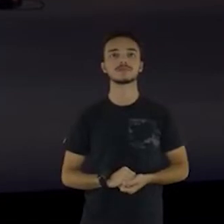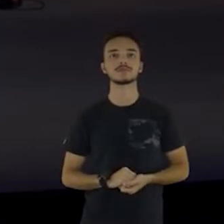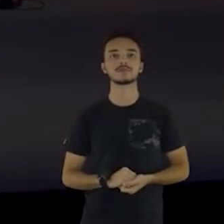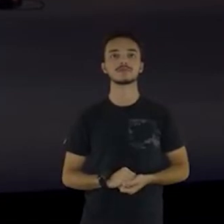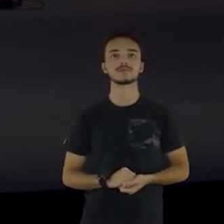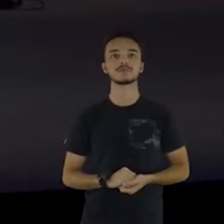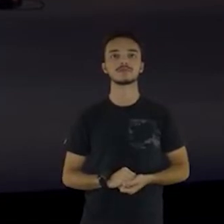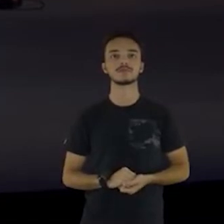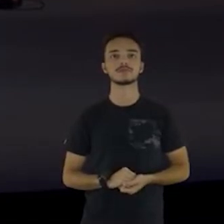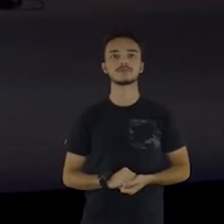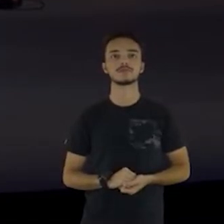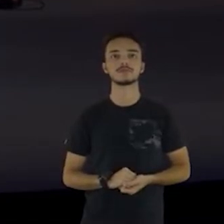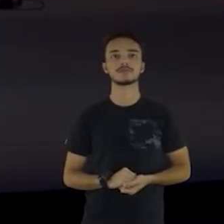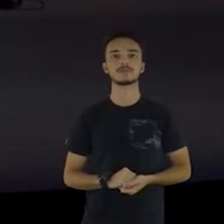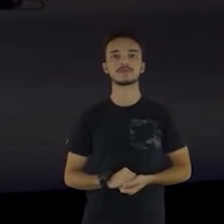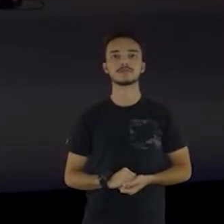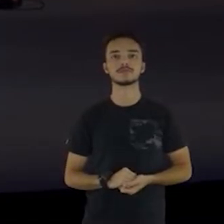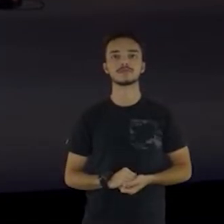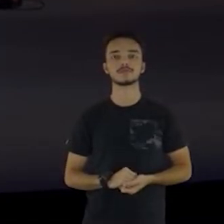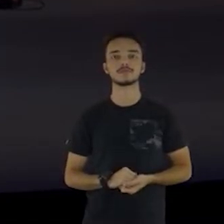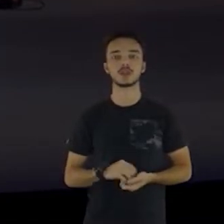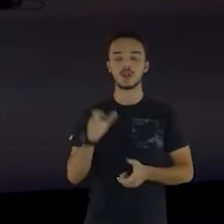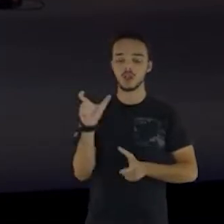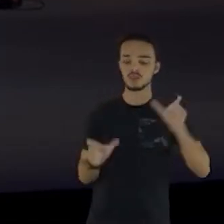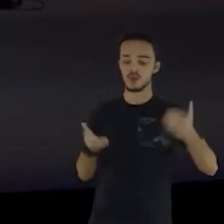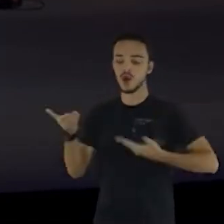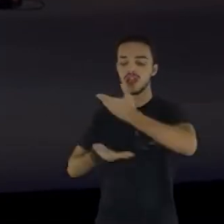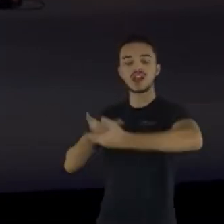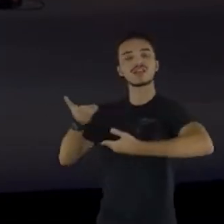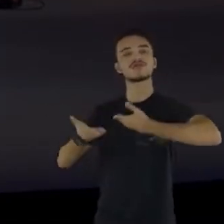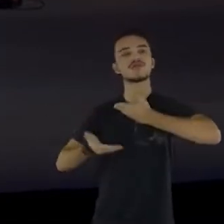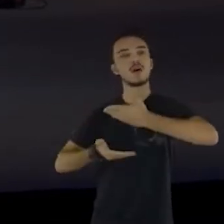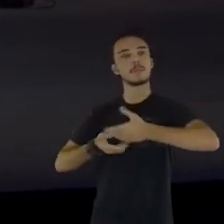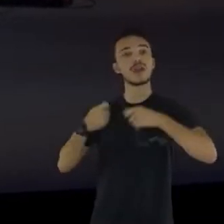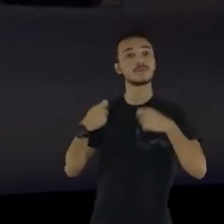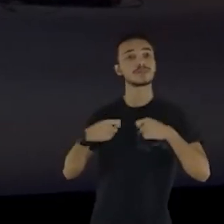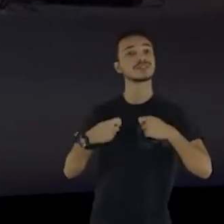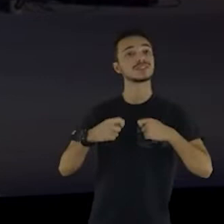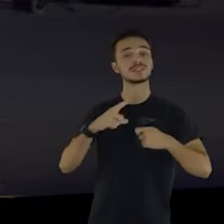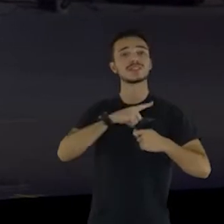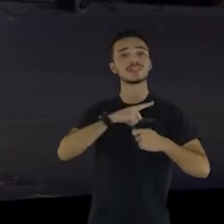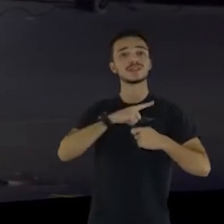ela é a minha ajudadora. E se